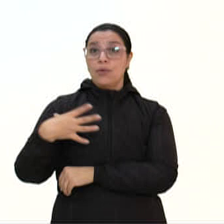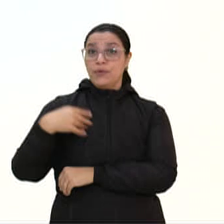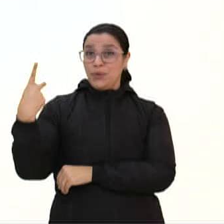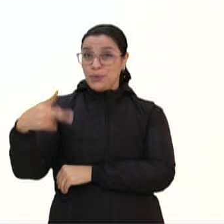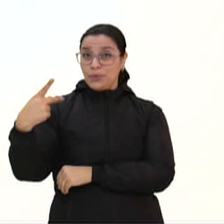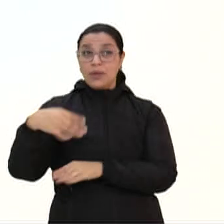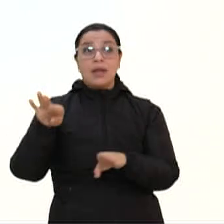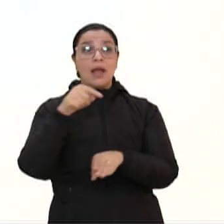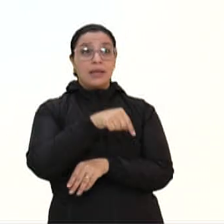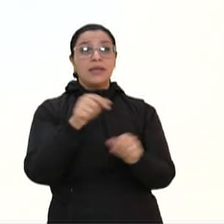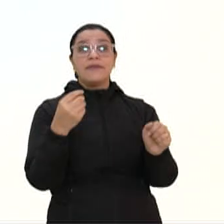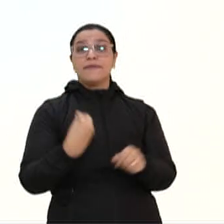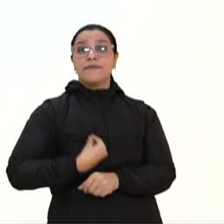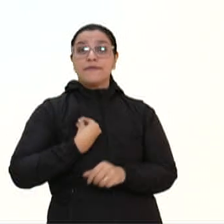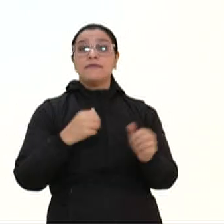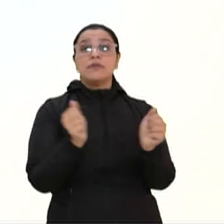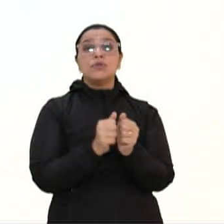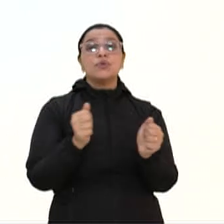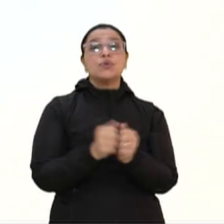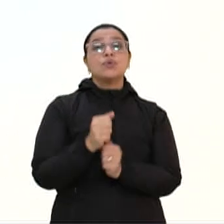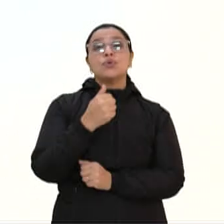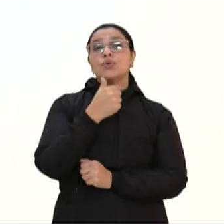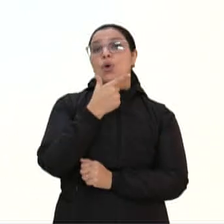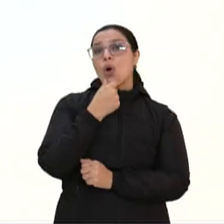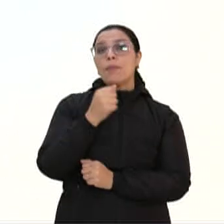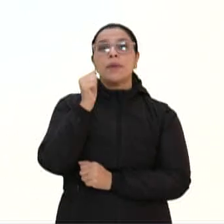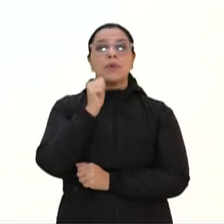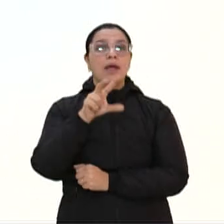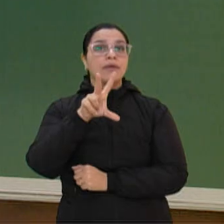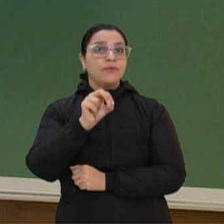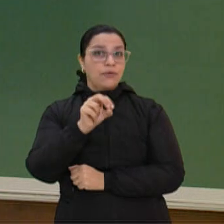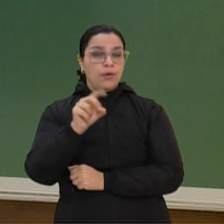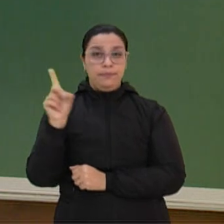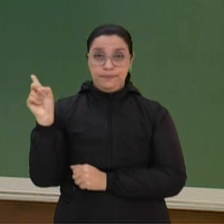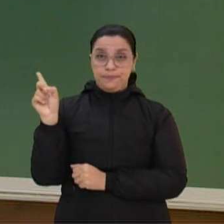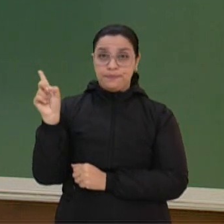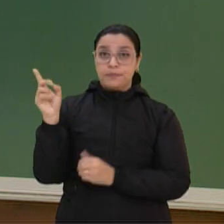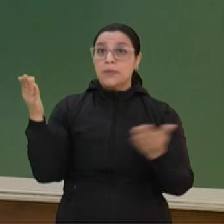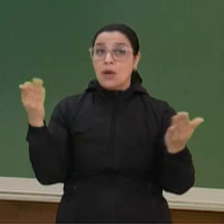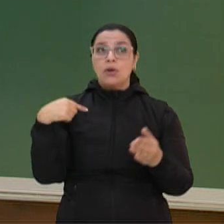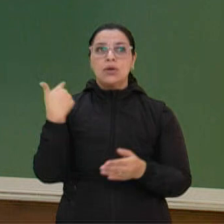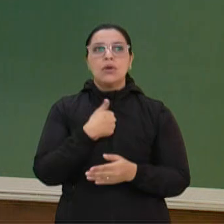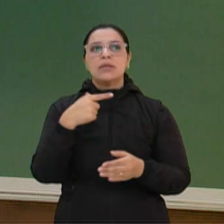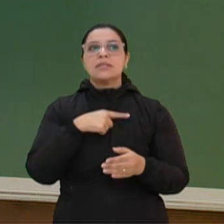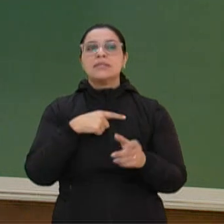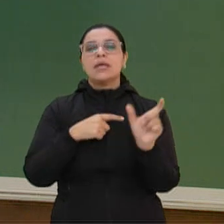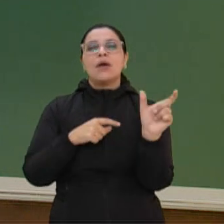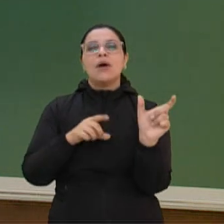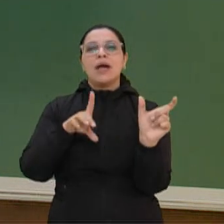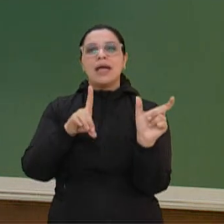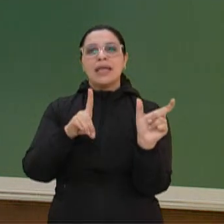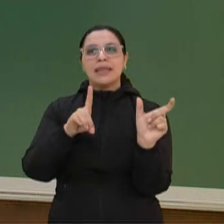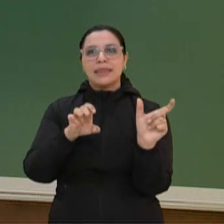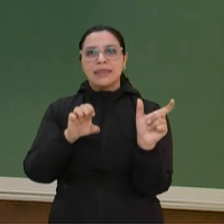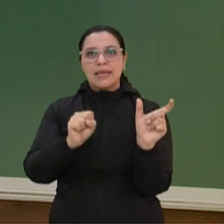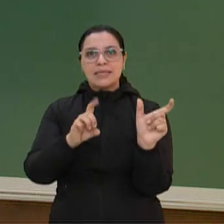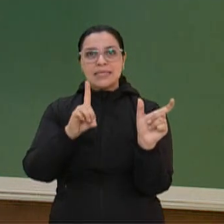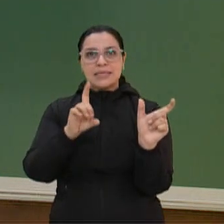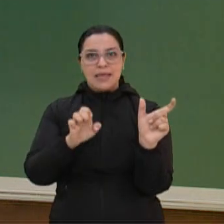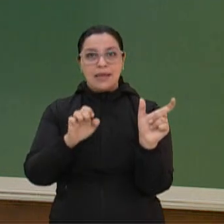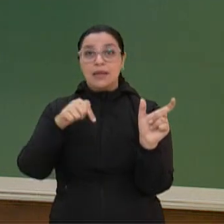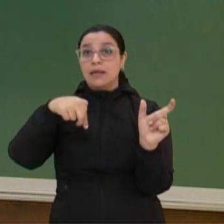vivem com os avós. Aqui nós temos a conjunção que nós temos